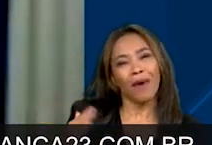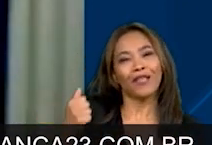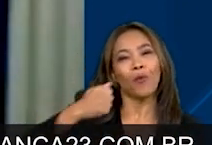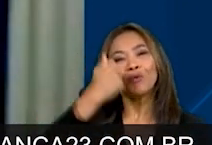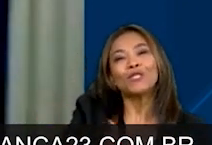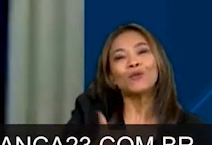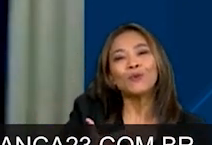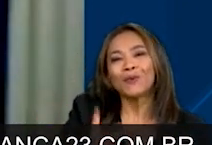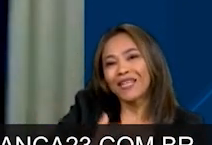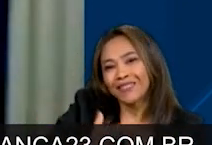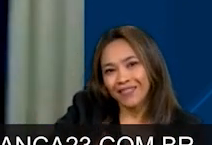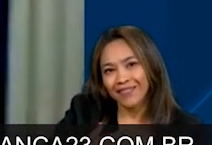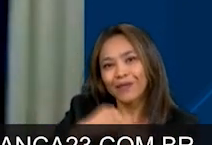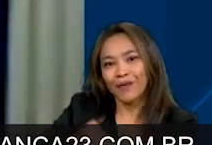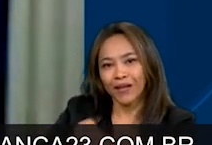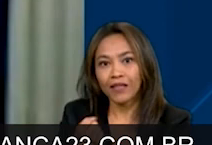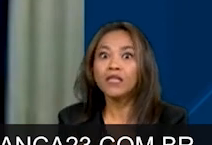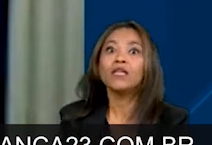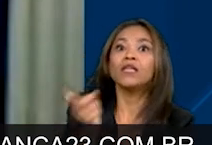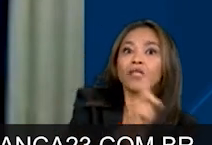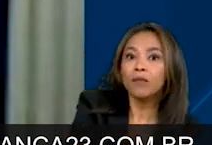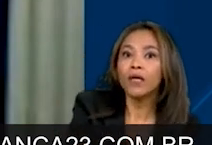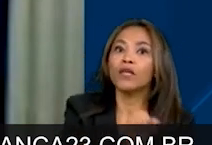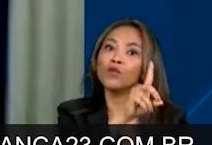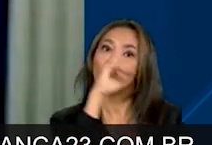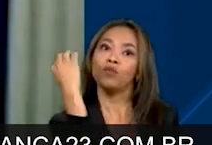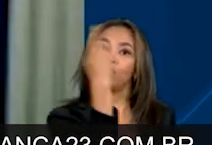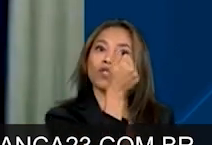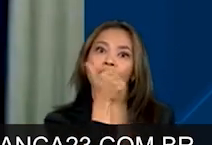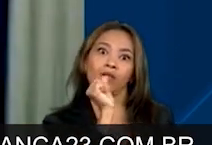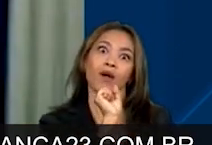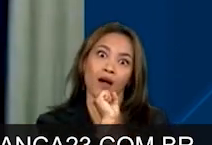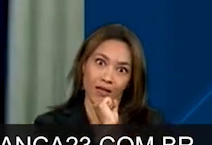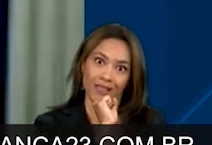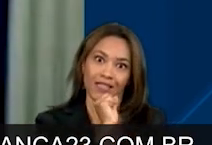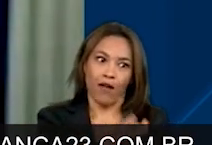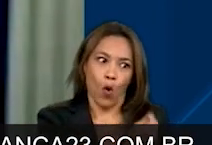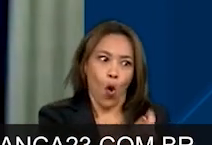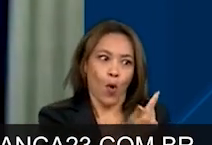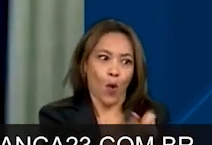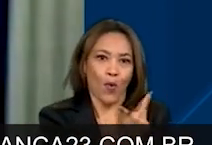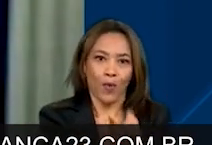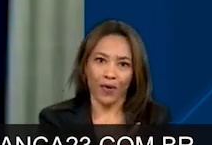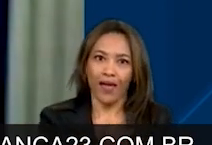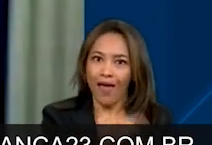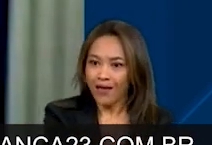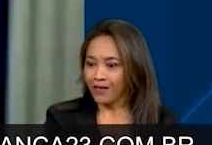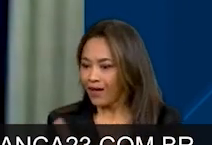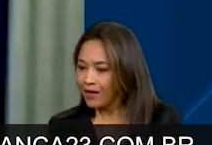também teremos aí também o Dia das Mães, que é exatamente